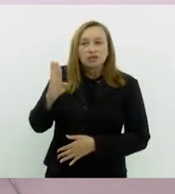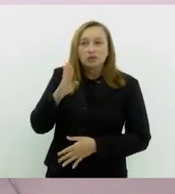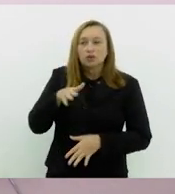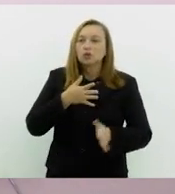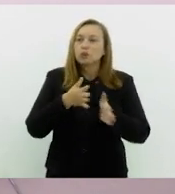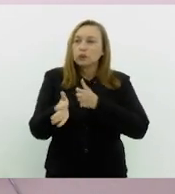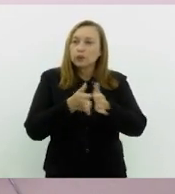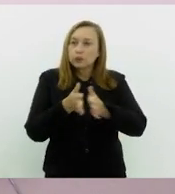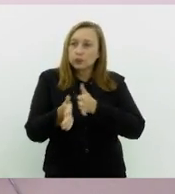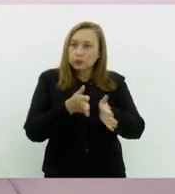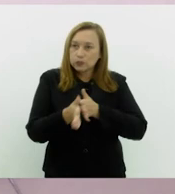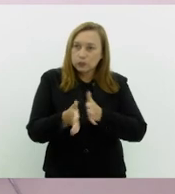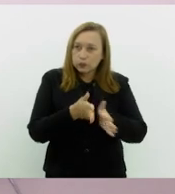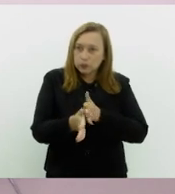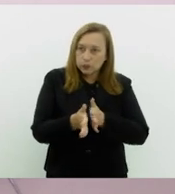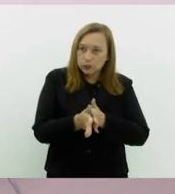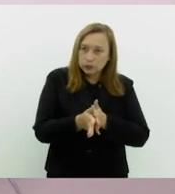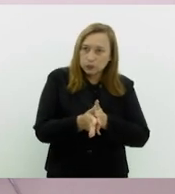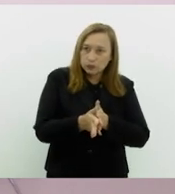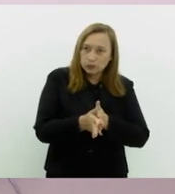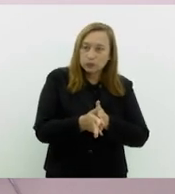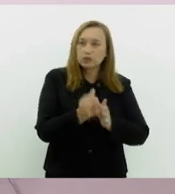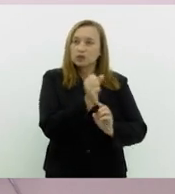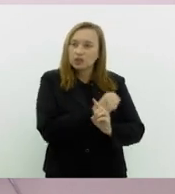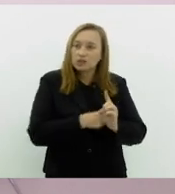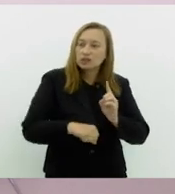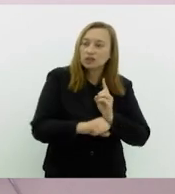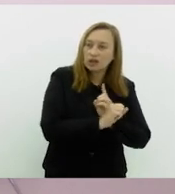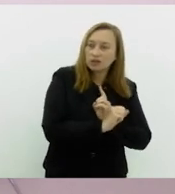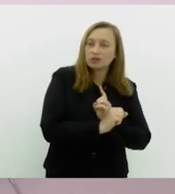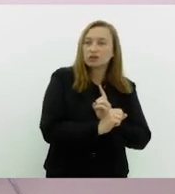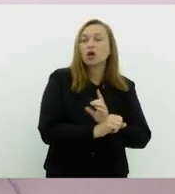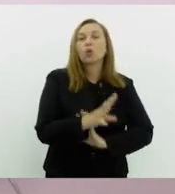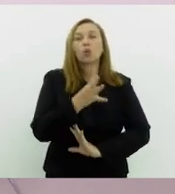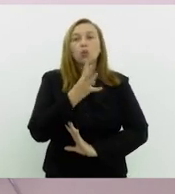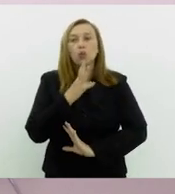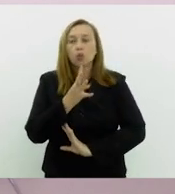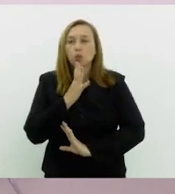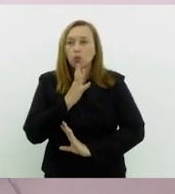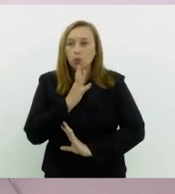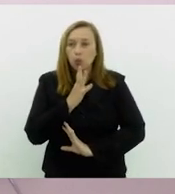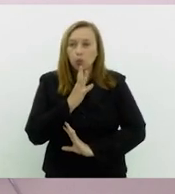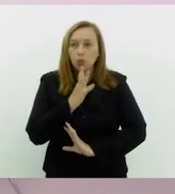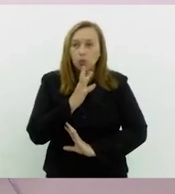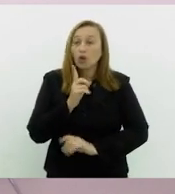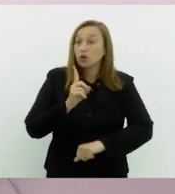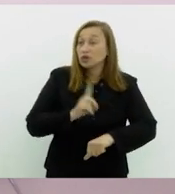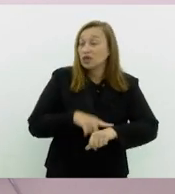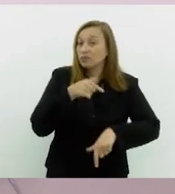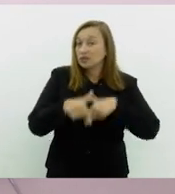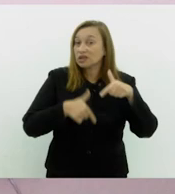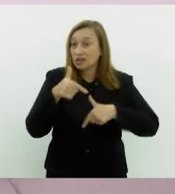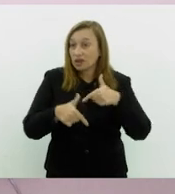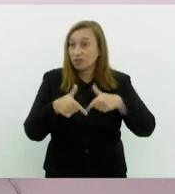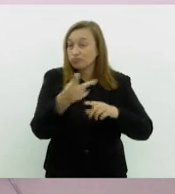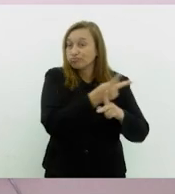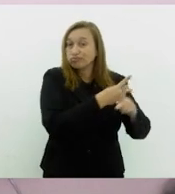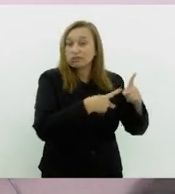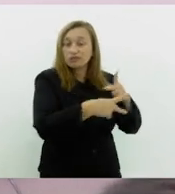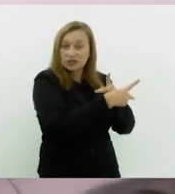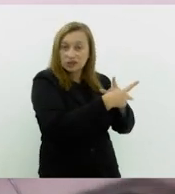a benefícios previdenciários e socioassistenciais essas mulheres, reconhecimento automático do tempo de serviço para a Previdência